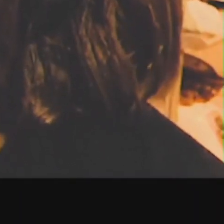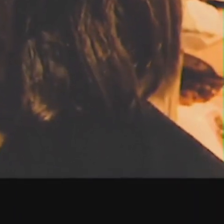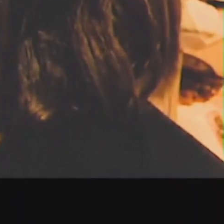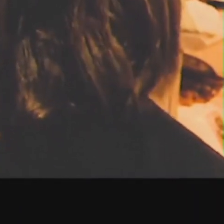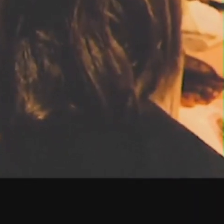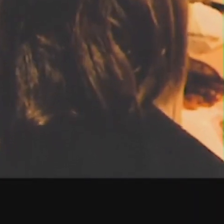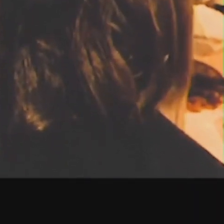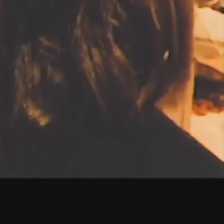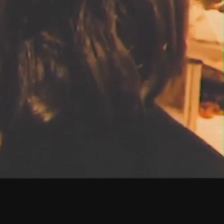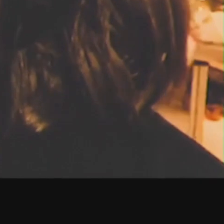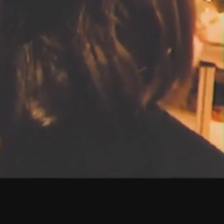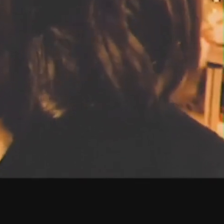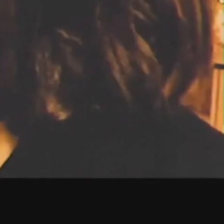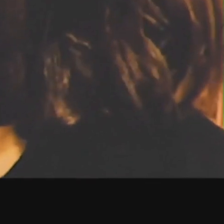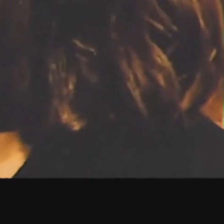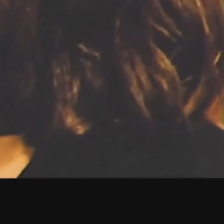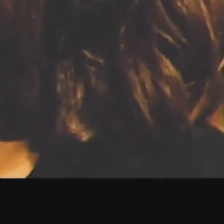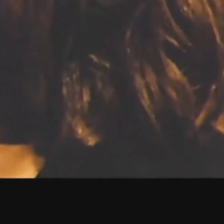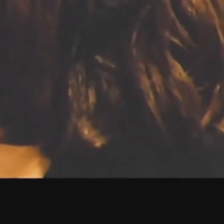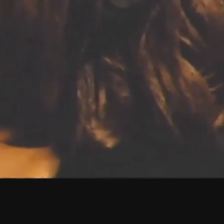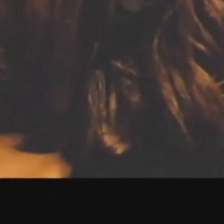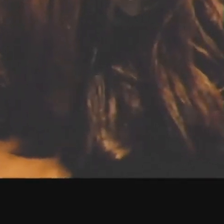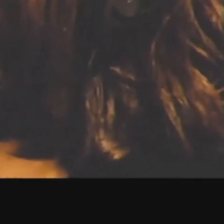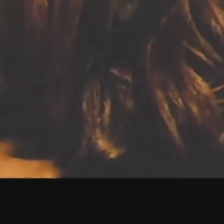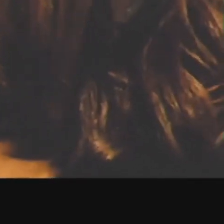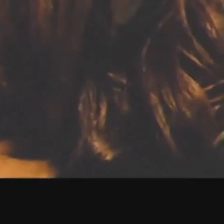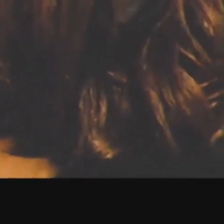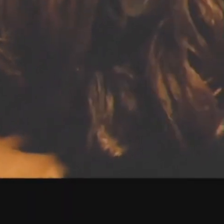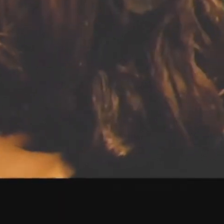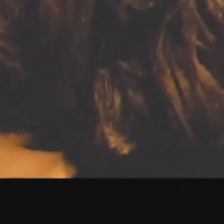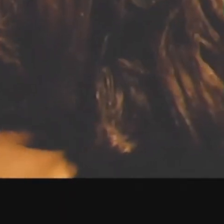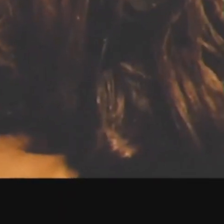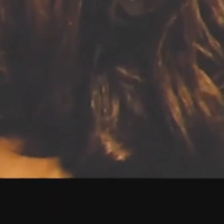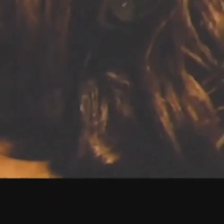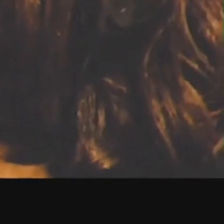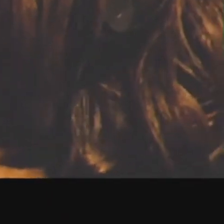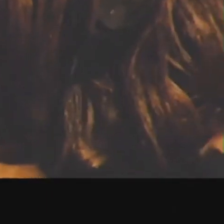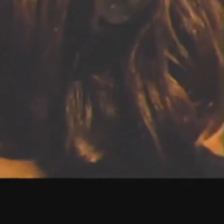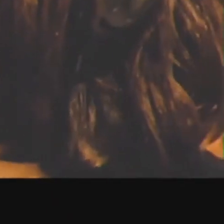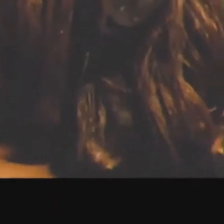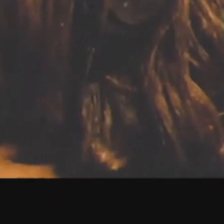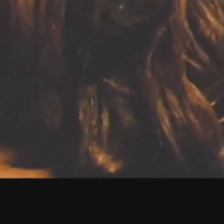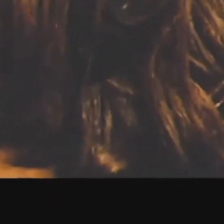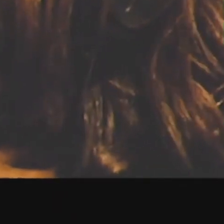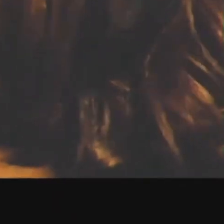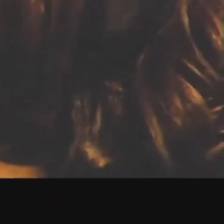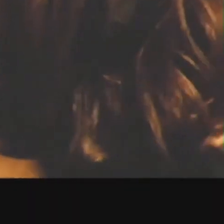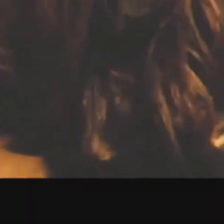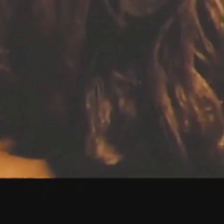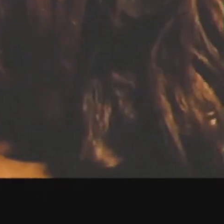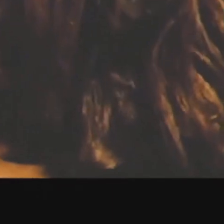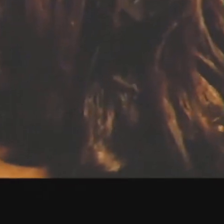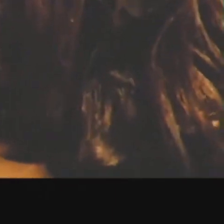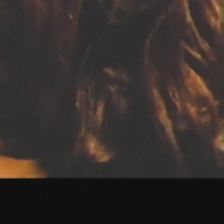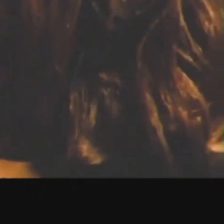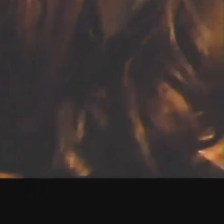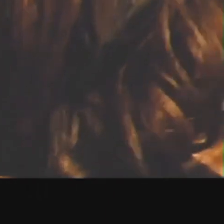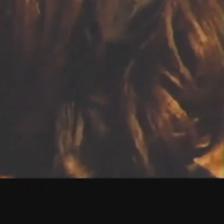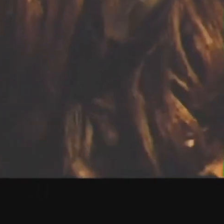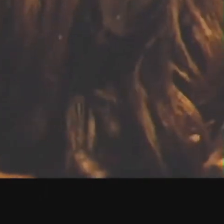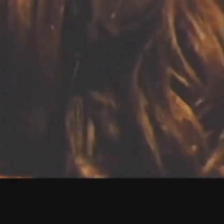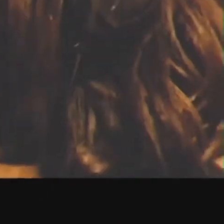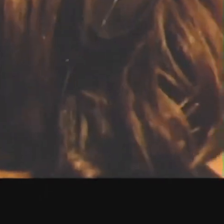foi embora sem me avisar. Hey! Frase de desespero. Hoje acordo cedo pra tentar fugir de mim. Mas eu tô aqui, tô tentando